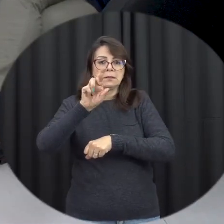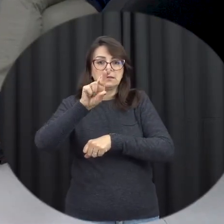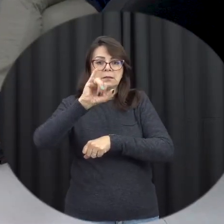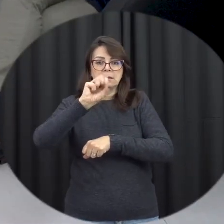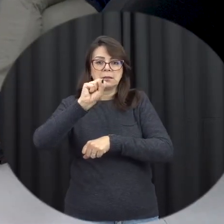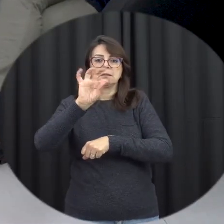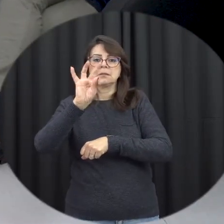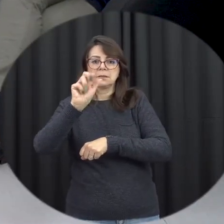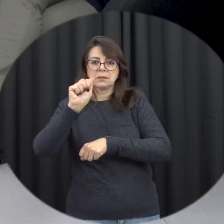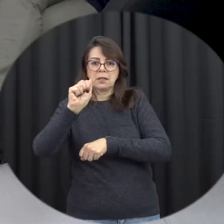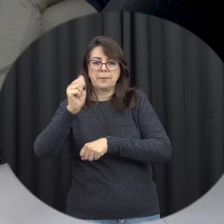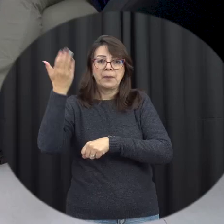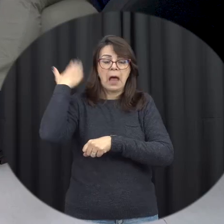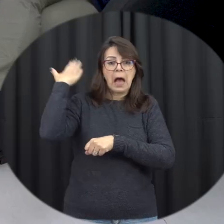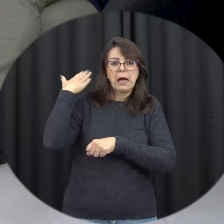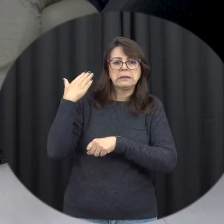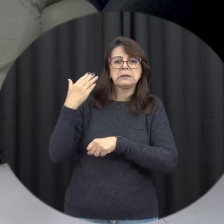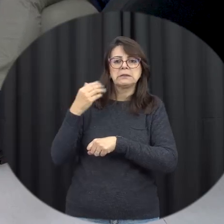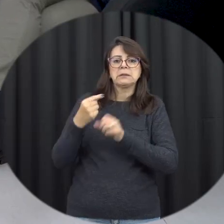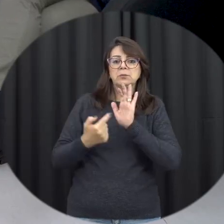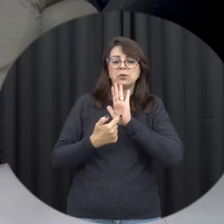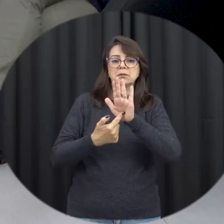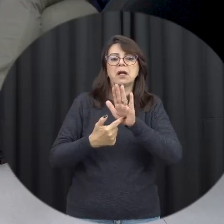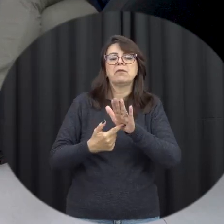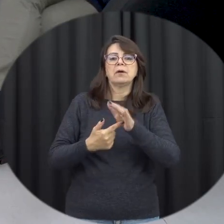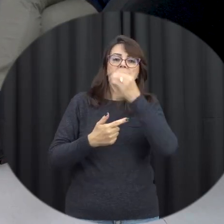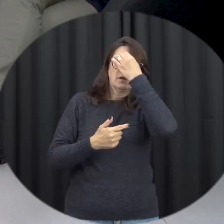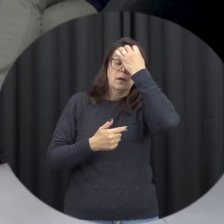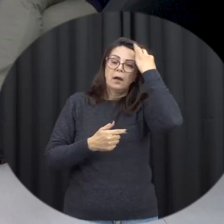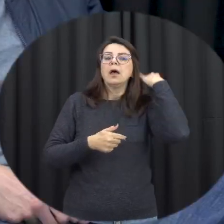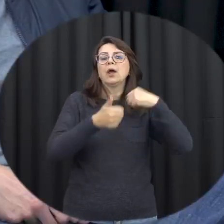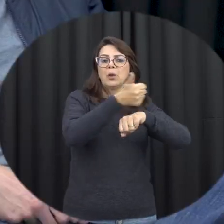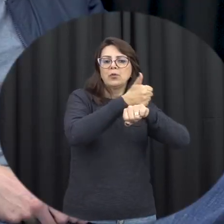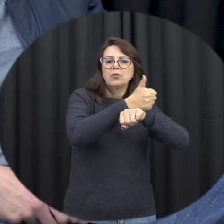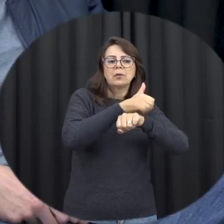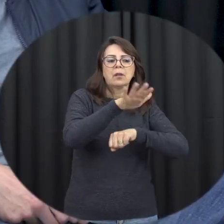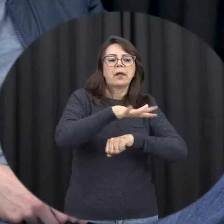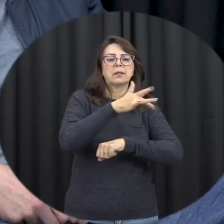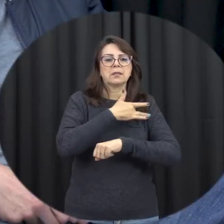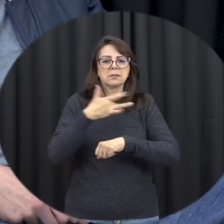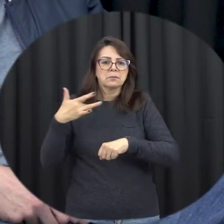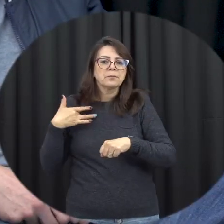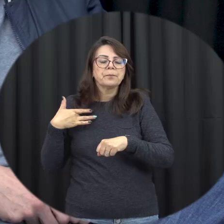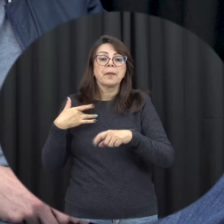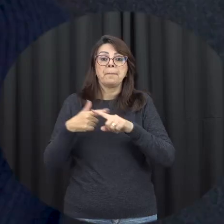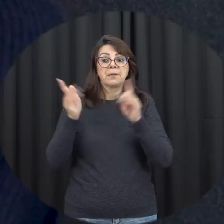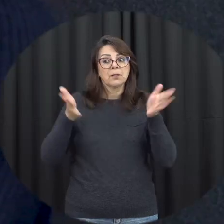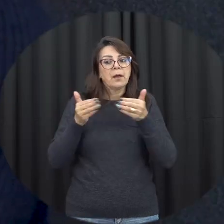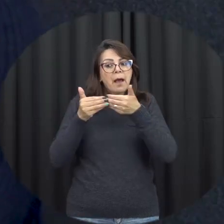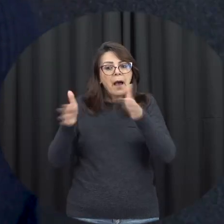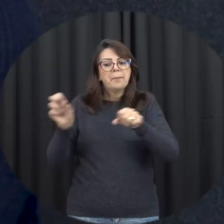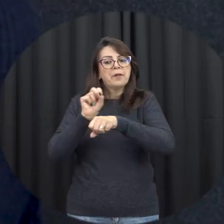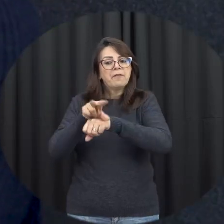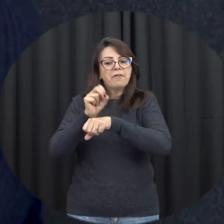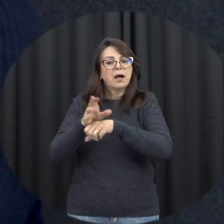sanitarista. Quando aparecia antigamente, pode ser qualquer profissional da área da saúde, o sanitarista também poderia estar concorrendo, mas